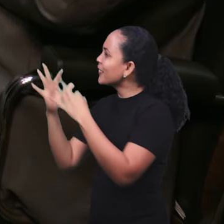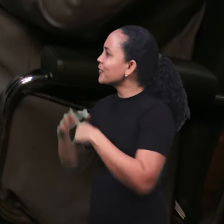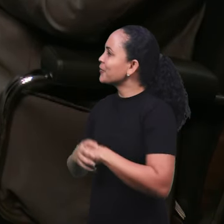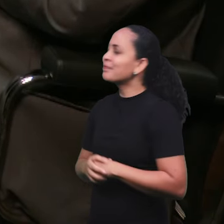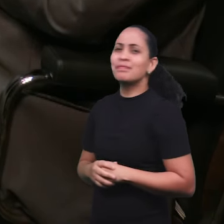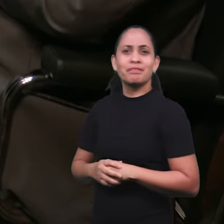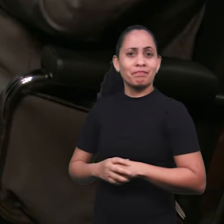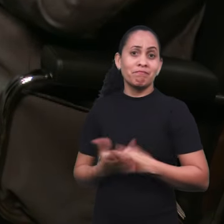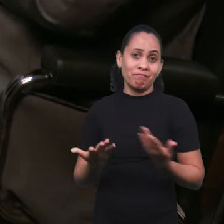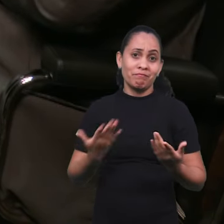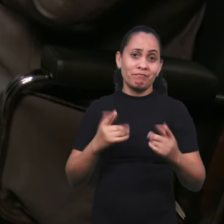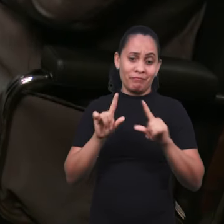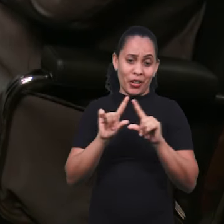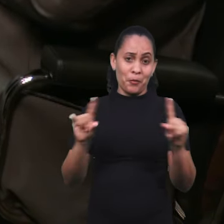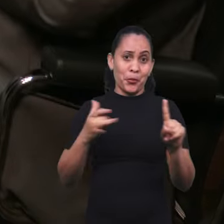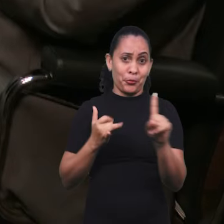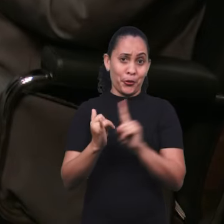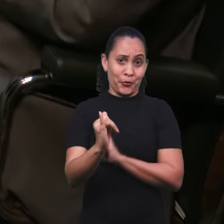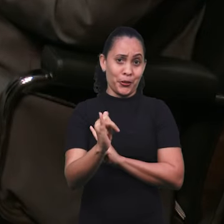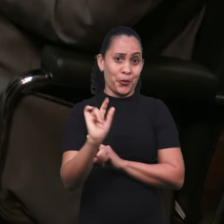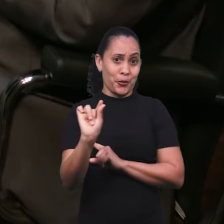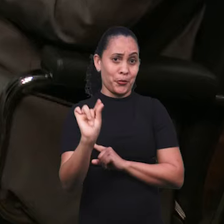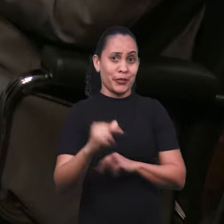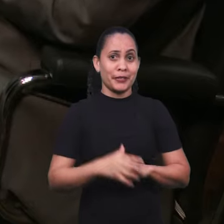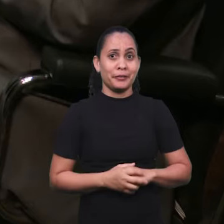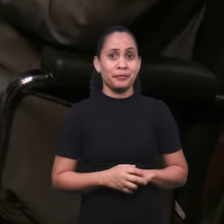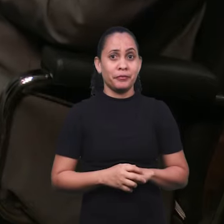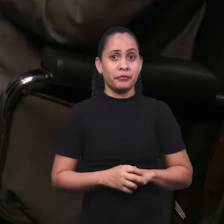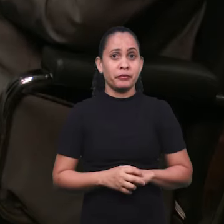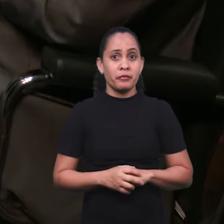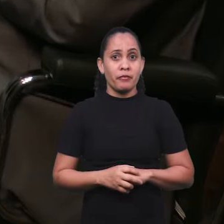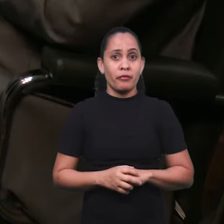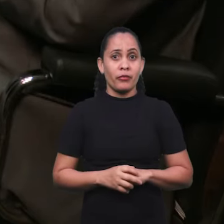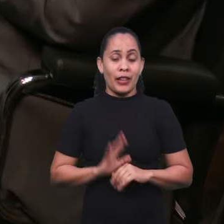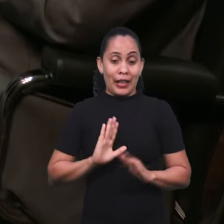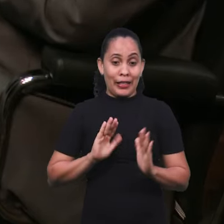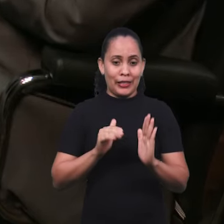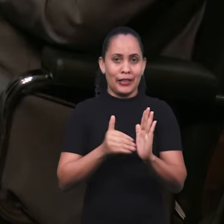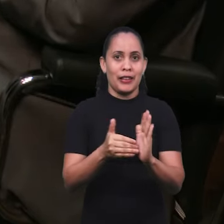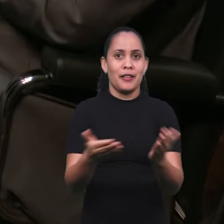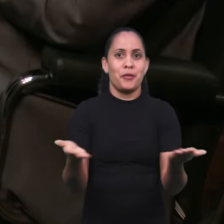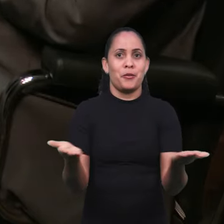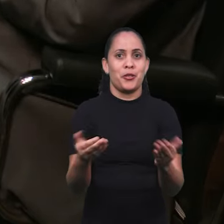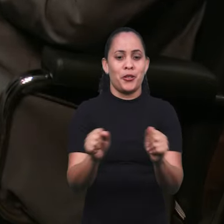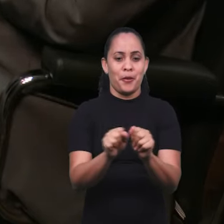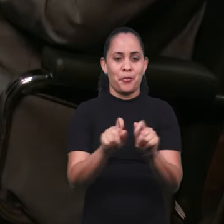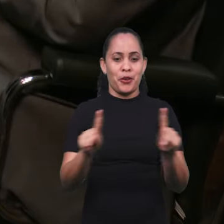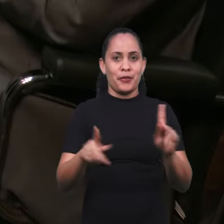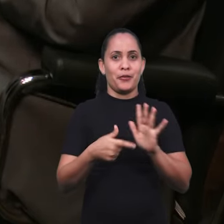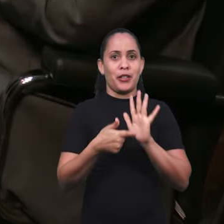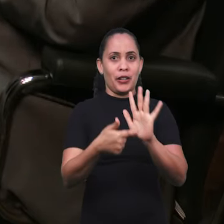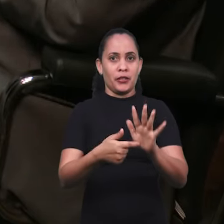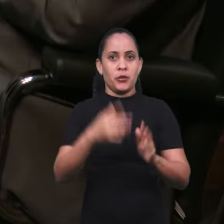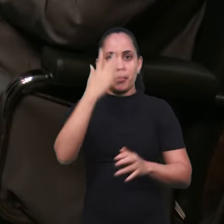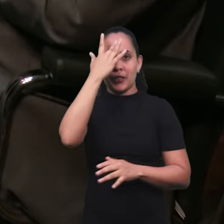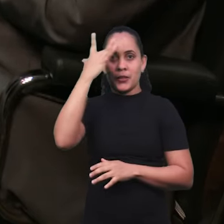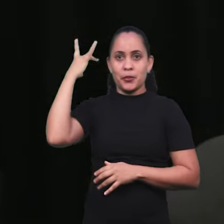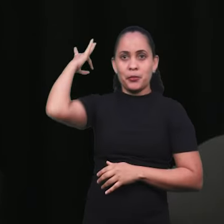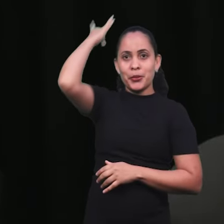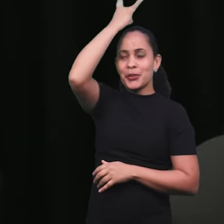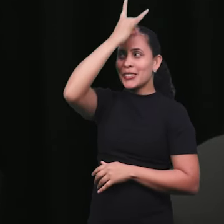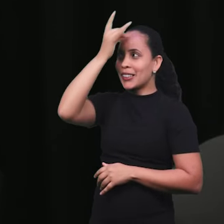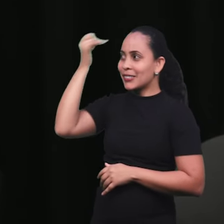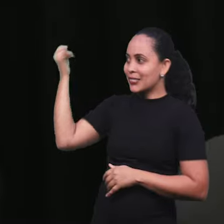essa palavra profeticamente, ela vinha chegando até agora, porque no Apocalipse está aí, quem tem